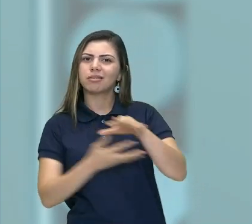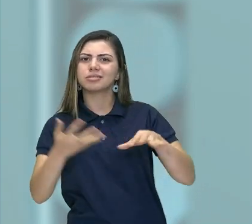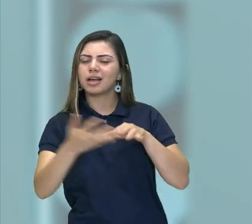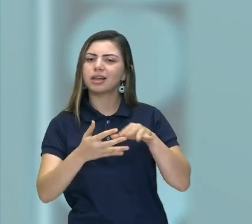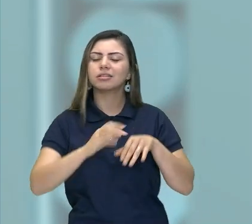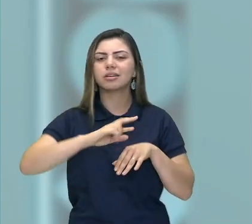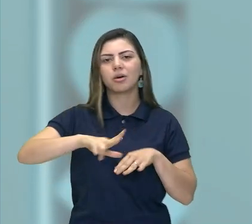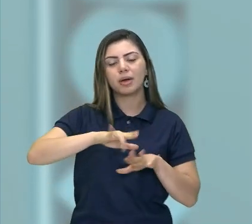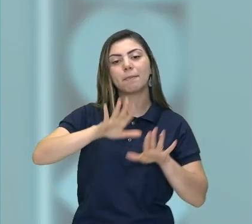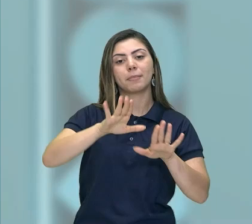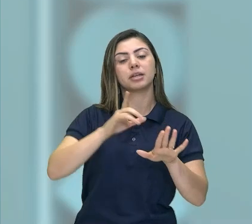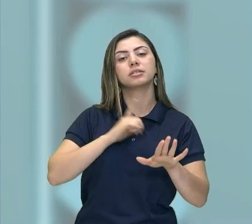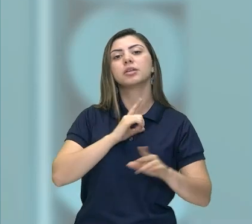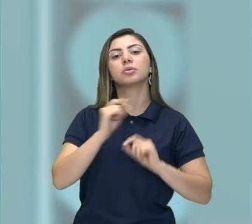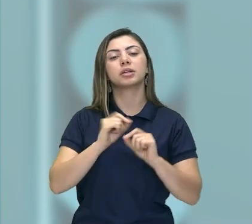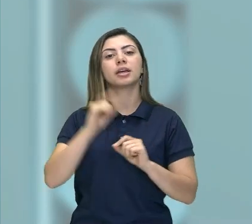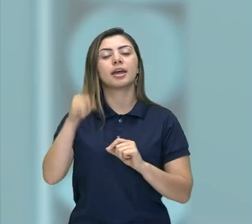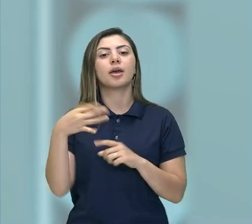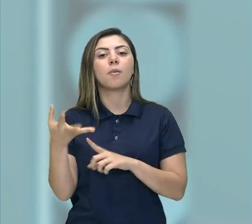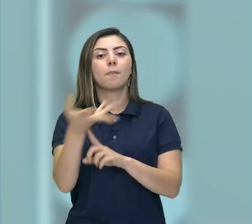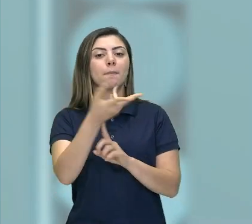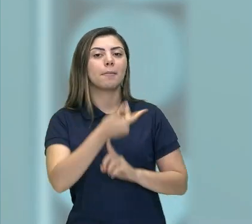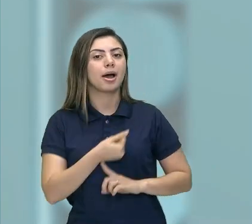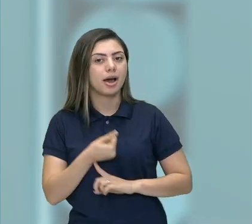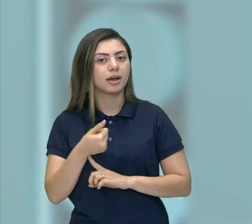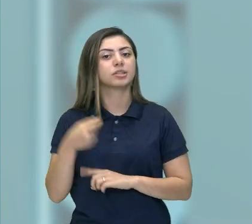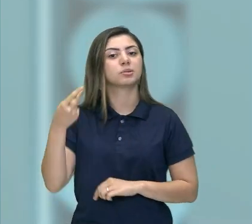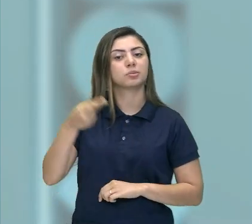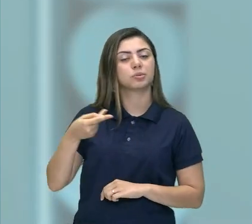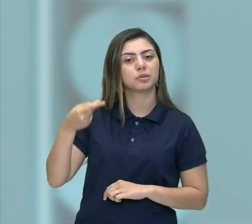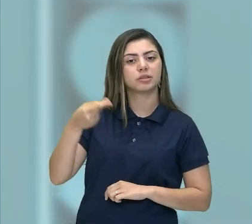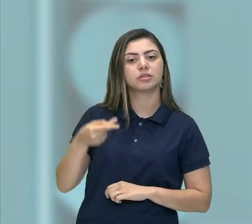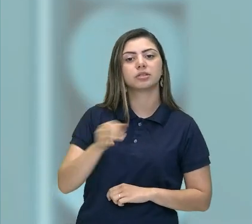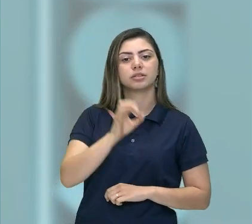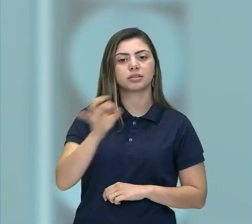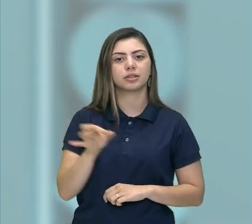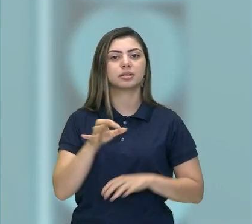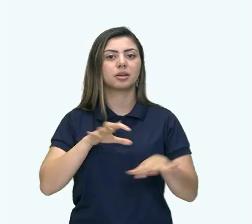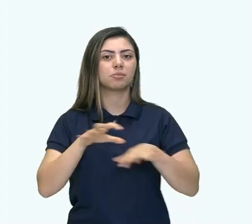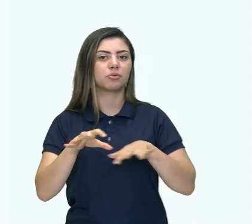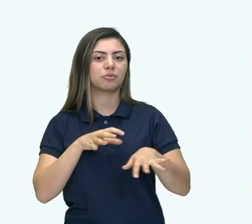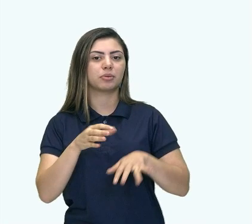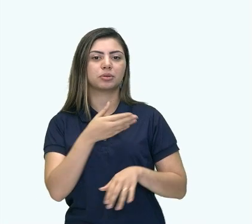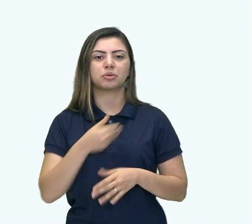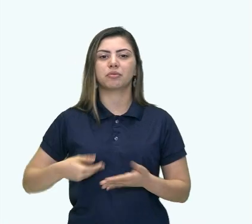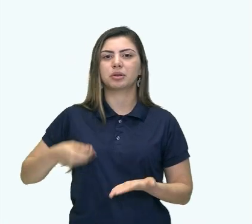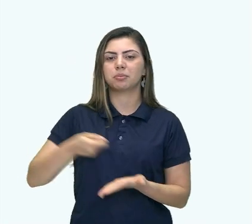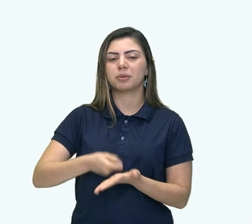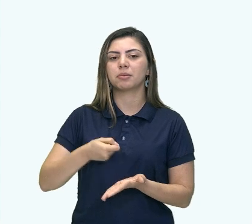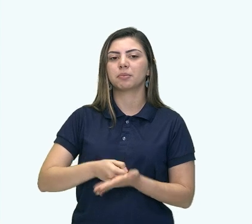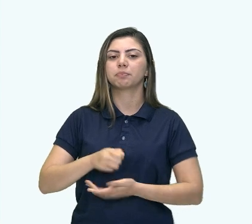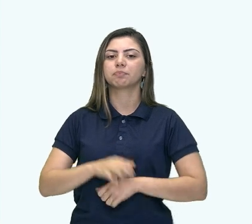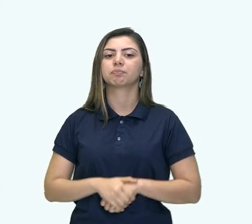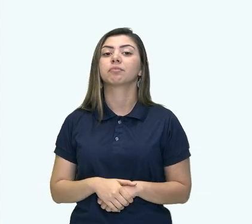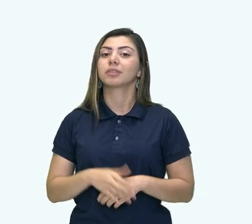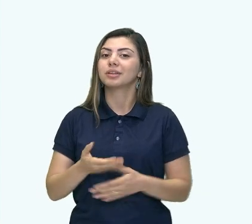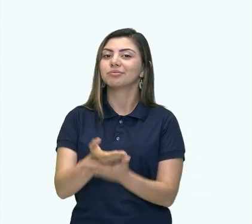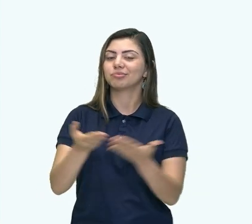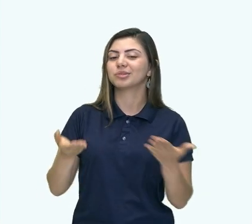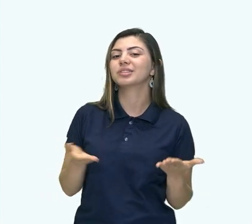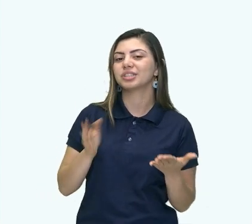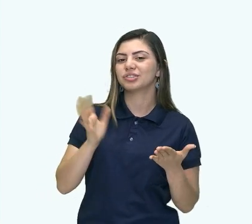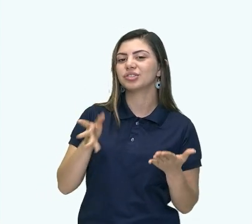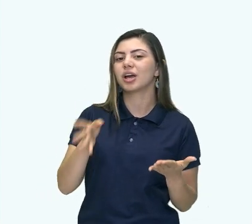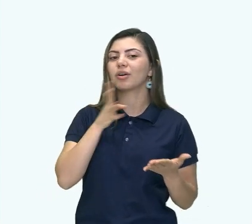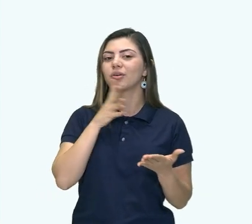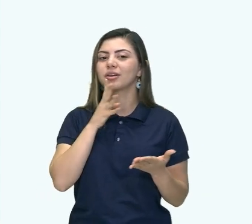arte bastante política, principalmente no movimento do tropicalismo. Observem comigo. Vocês devem conhecer alguns dos nossos